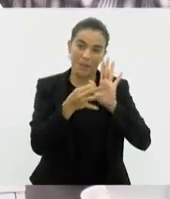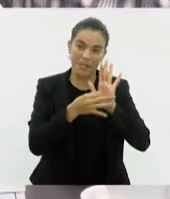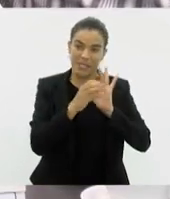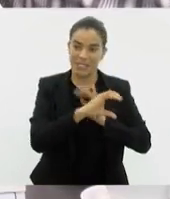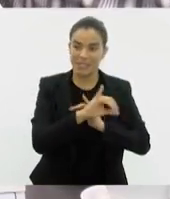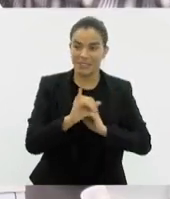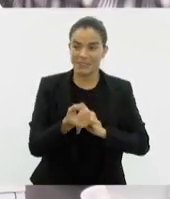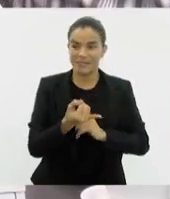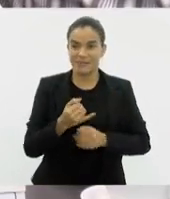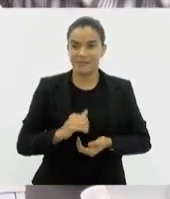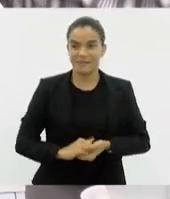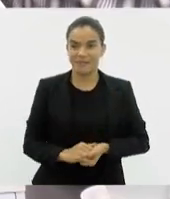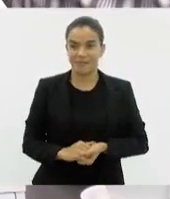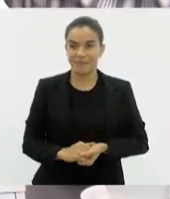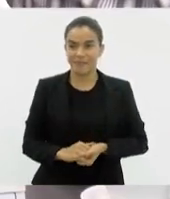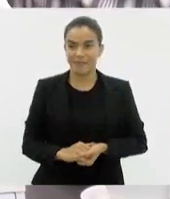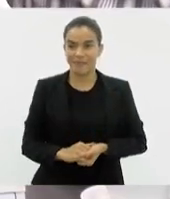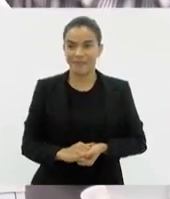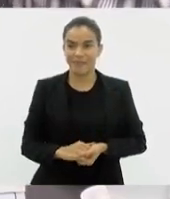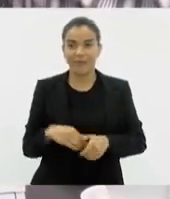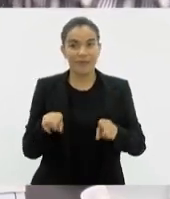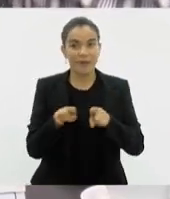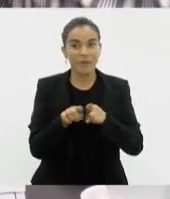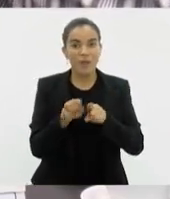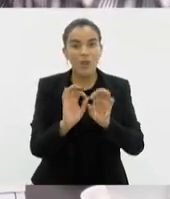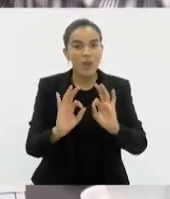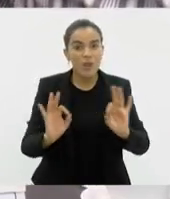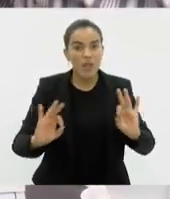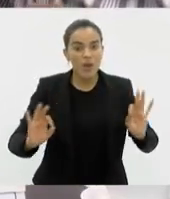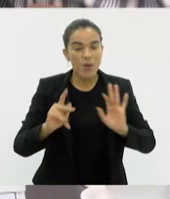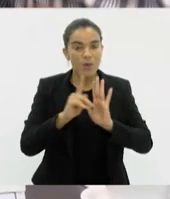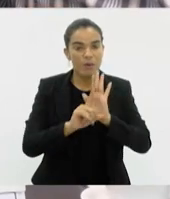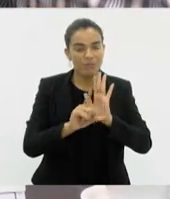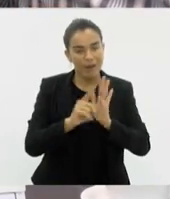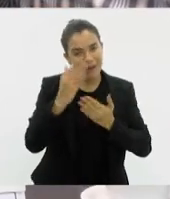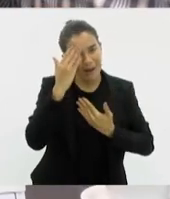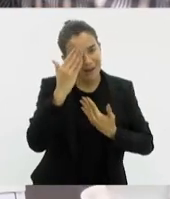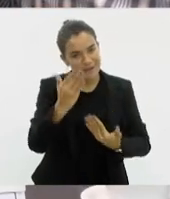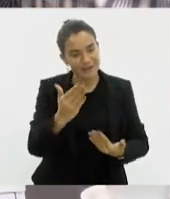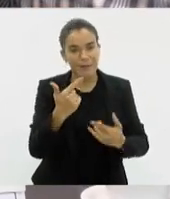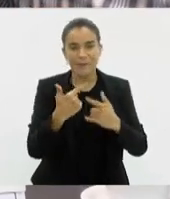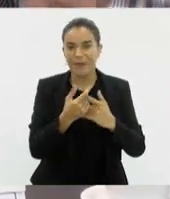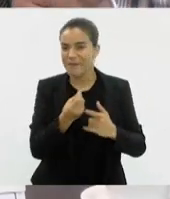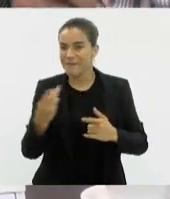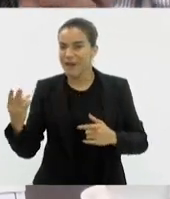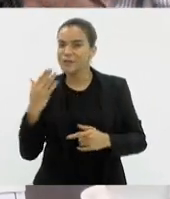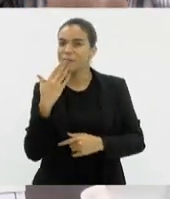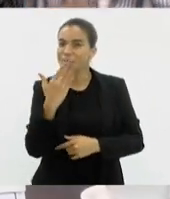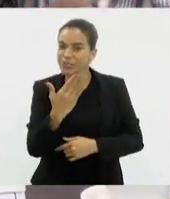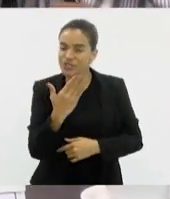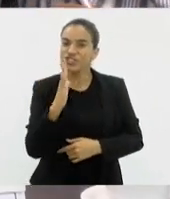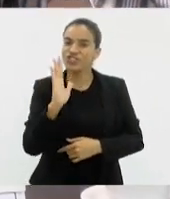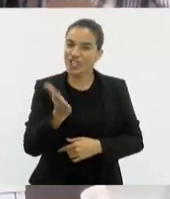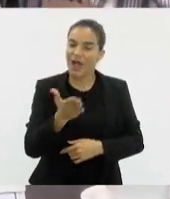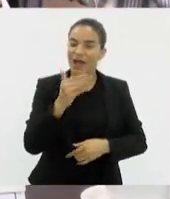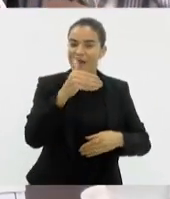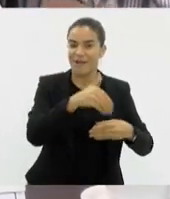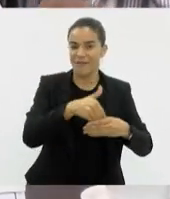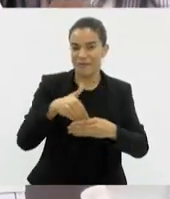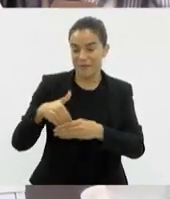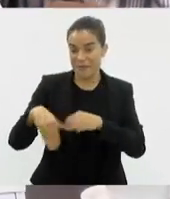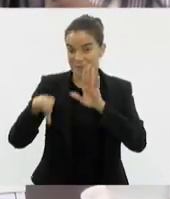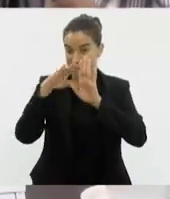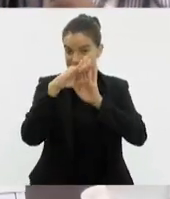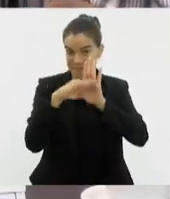Mas está superado. Aliás, nenhum entrou. Eu queria lhe agradecer, porque vários que eu pedi entraram. Já na